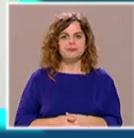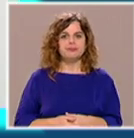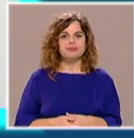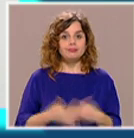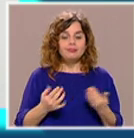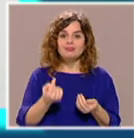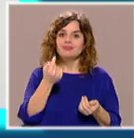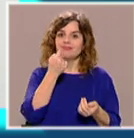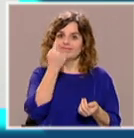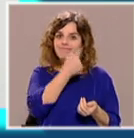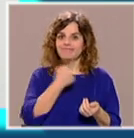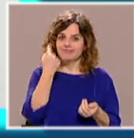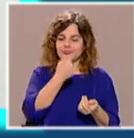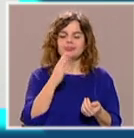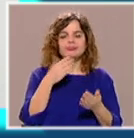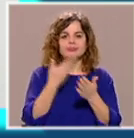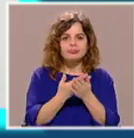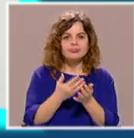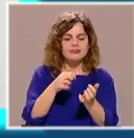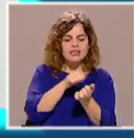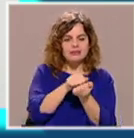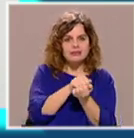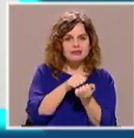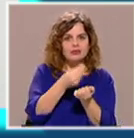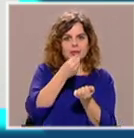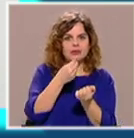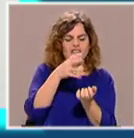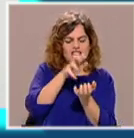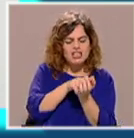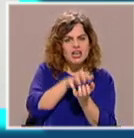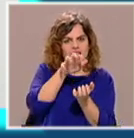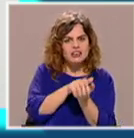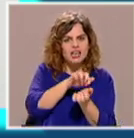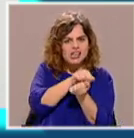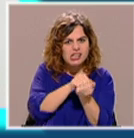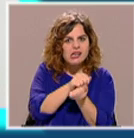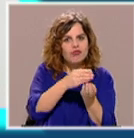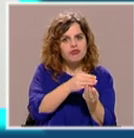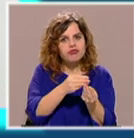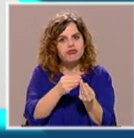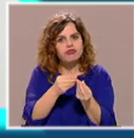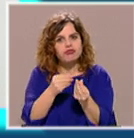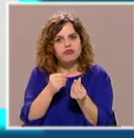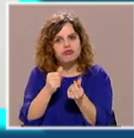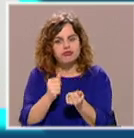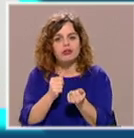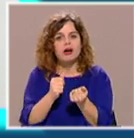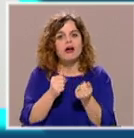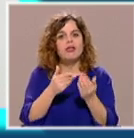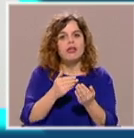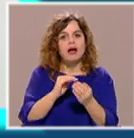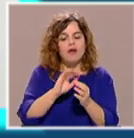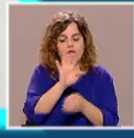É na boca que os alimentos são triturados e começam a ser transformados em substâncias mais simples, formando-se o bolo